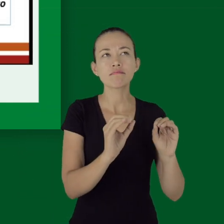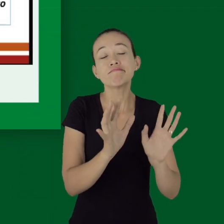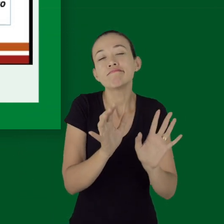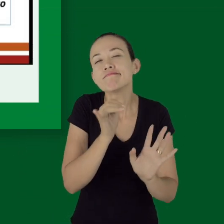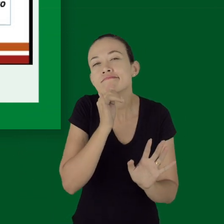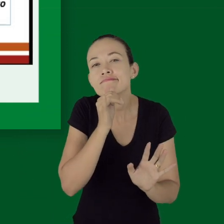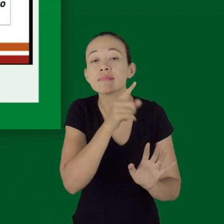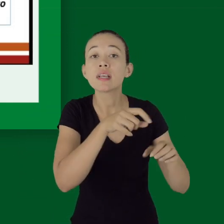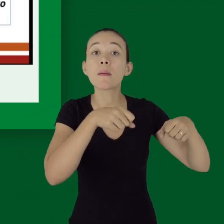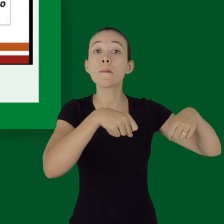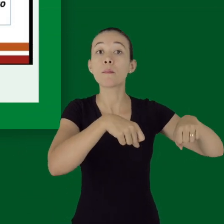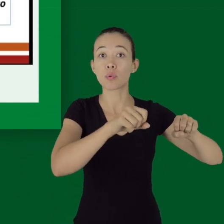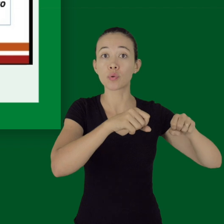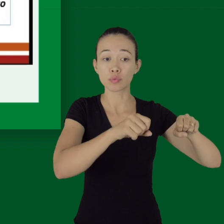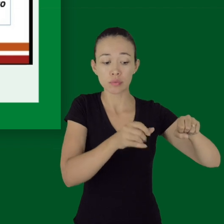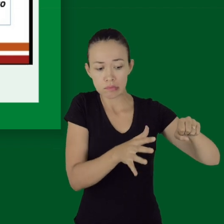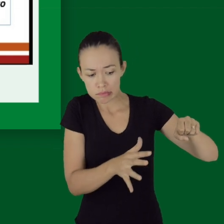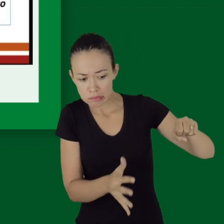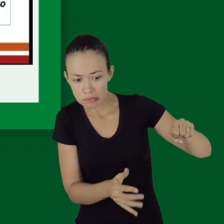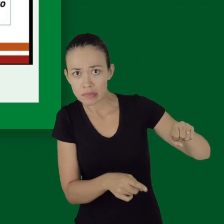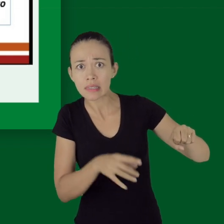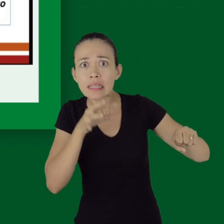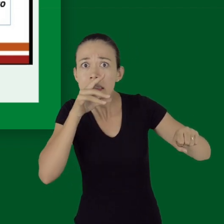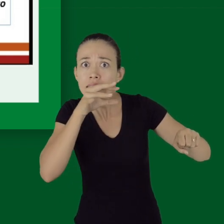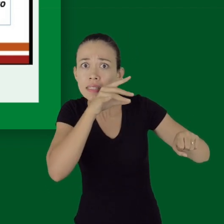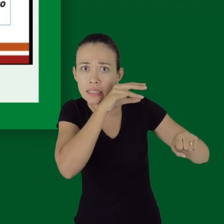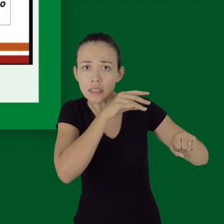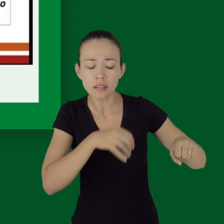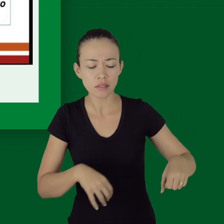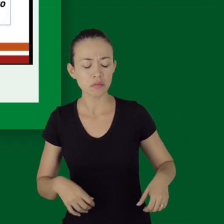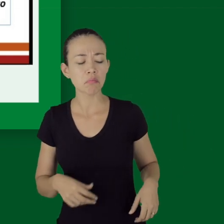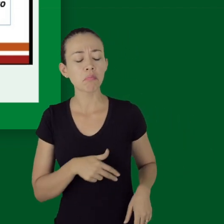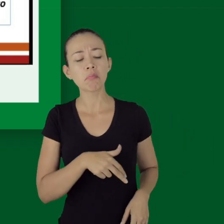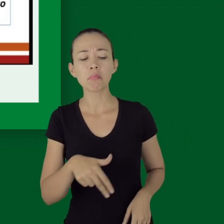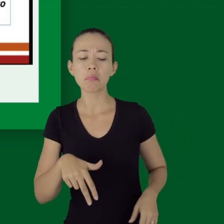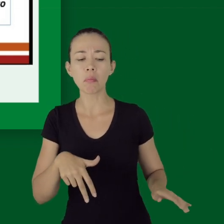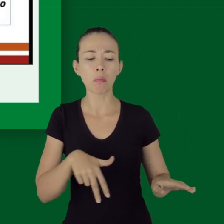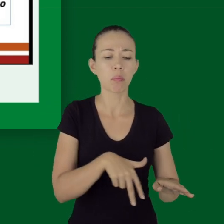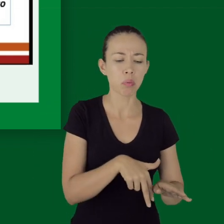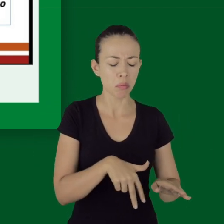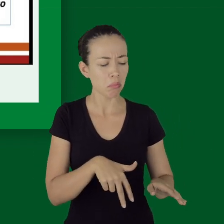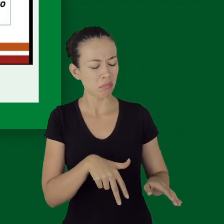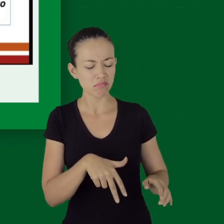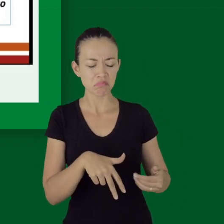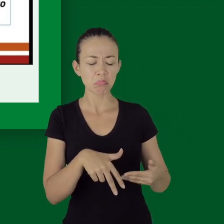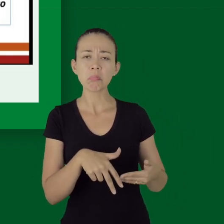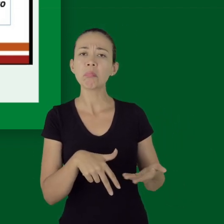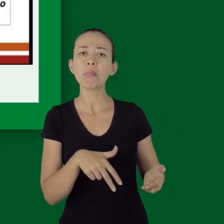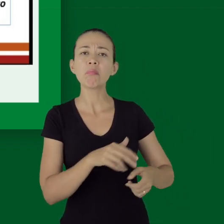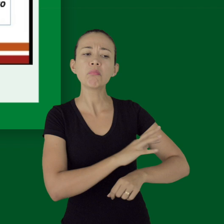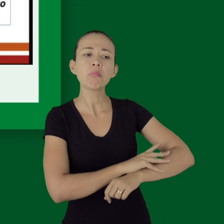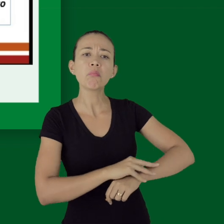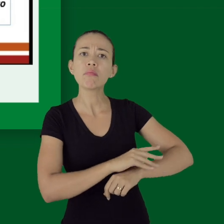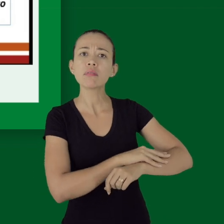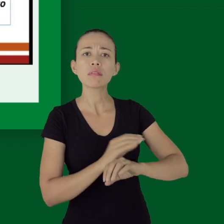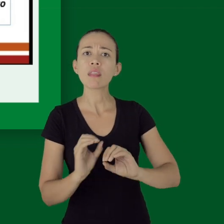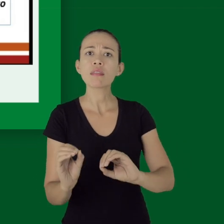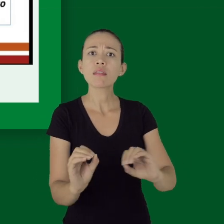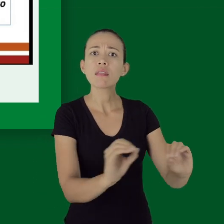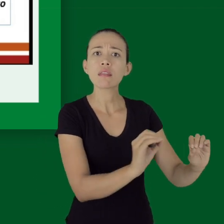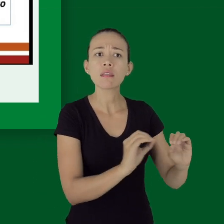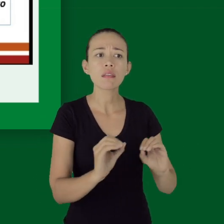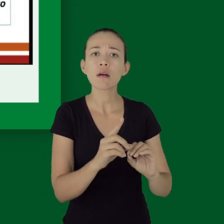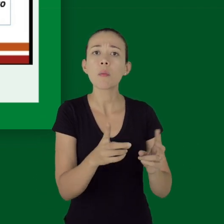ali naquele cilindro quente, ele fala, não estou sentindo, tá, queimou minha pele e eu não percebi. Então, essa perda de